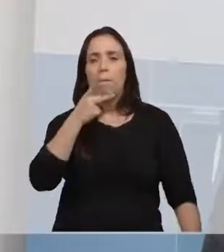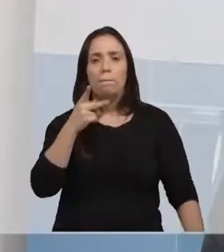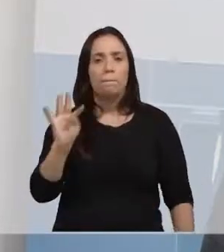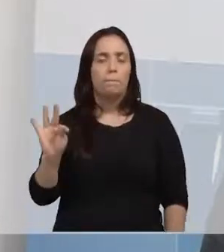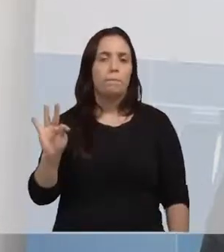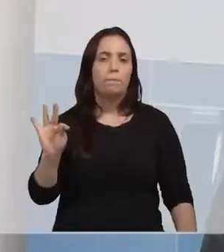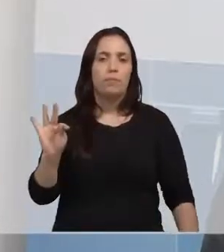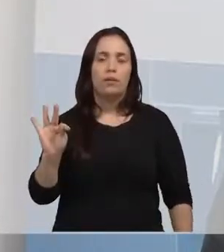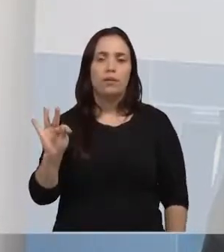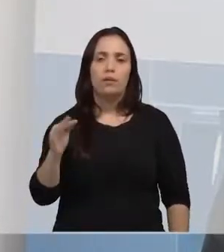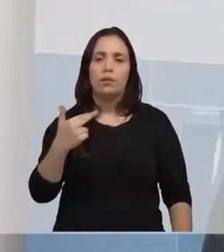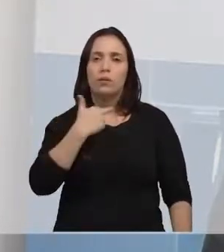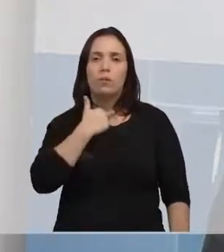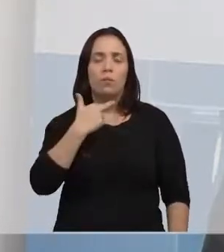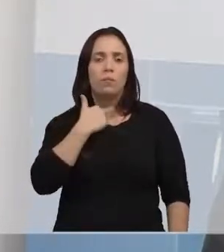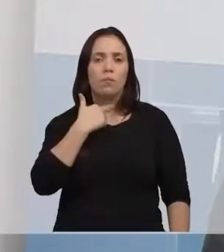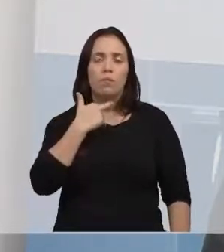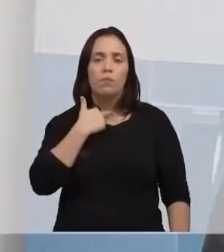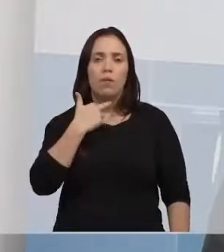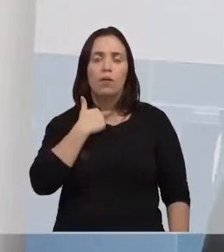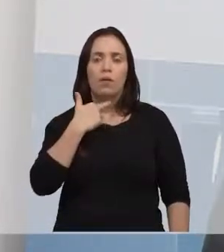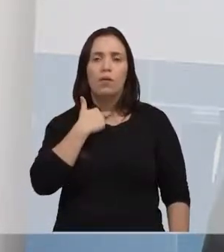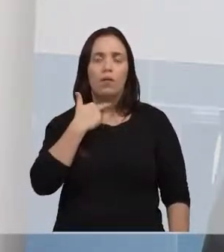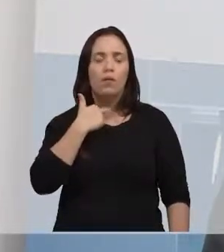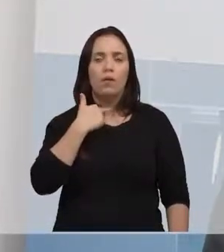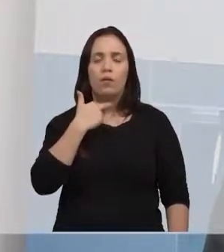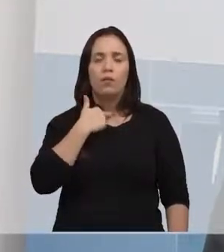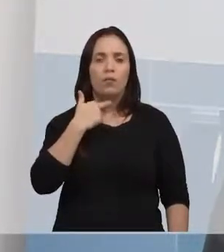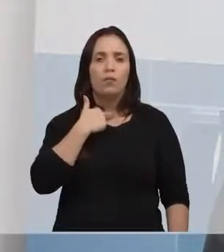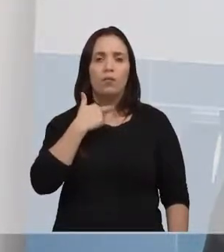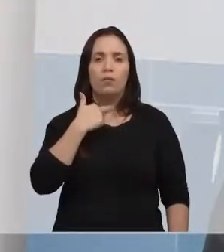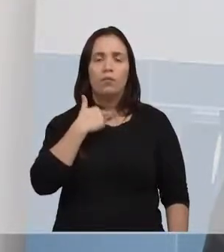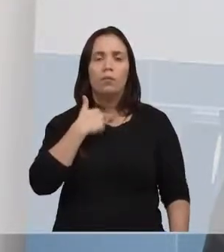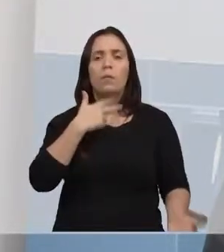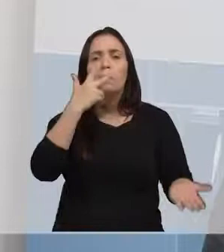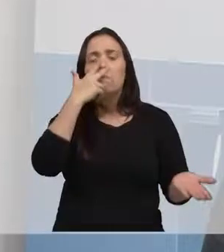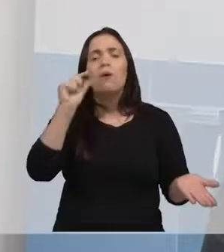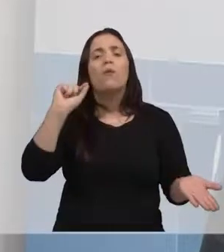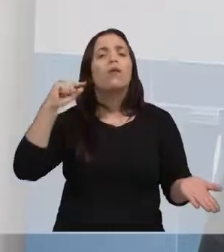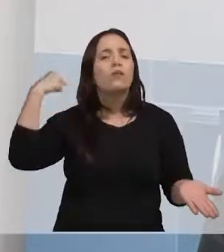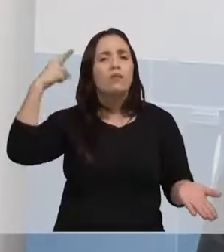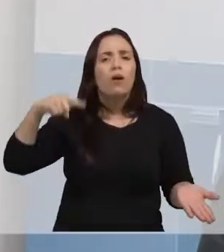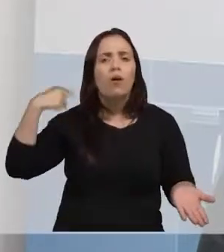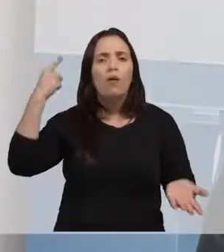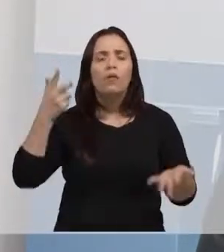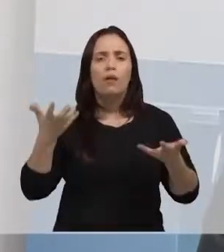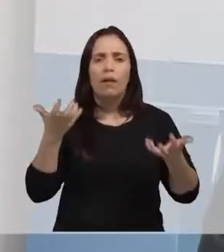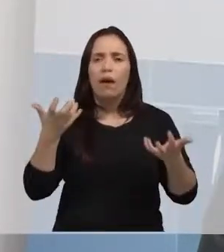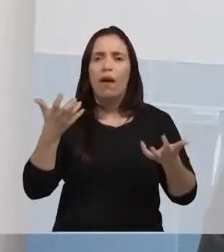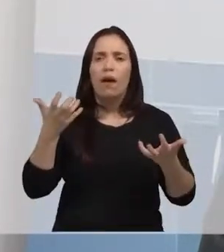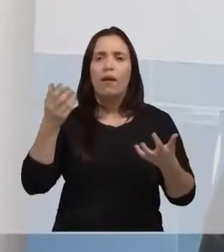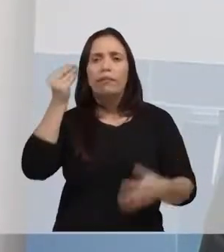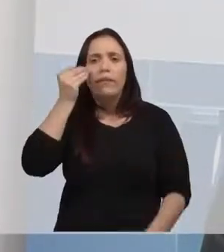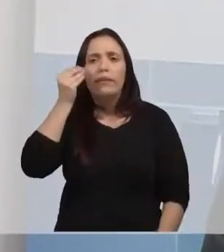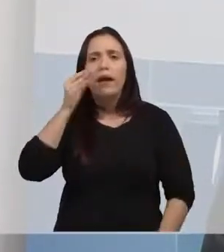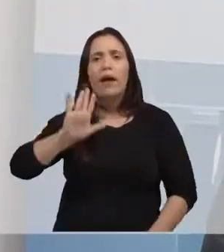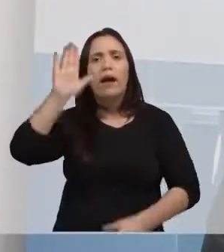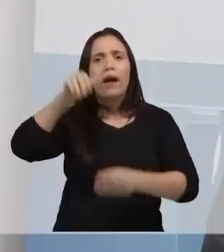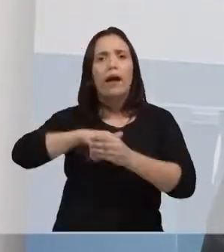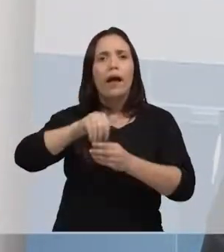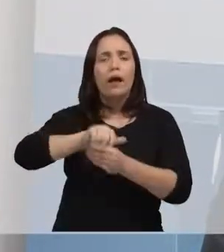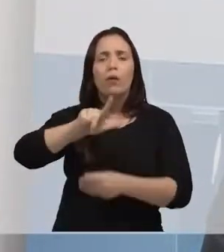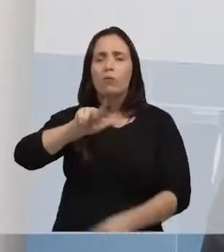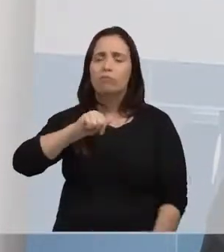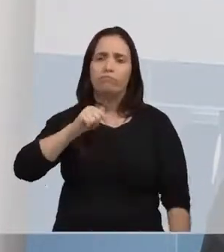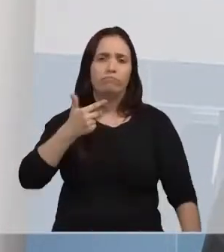podia ir para uma loucura, ir para uma loucura mesmo, né? Querer manter uma candidatura que não tinha como manter, a candidatura do